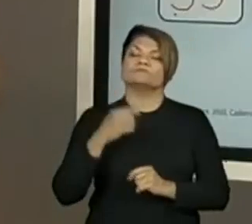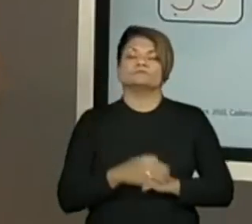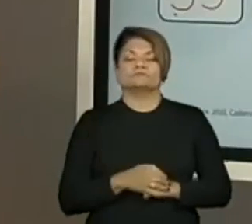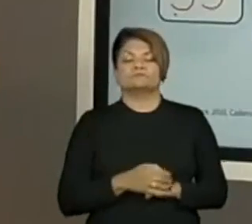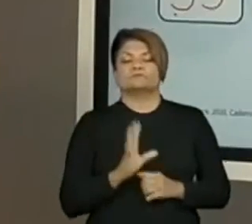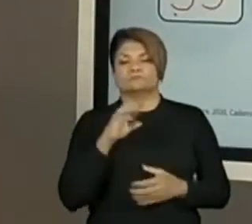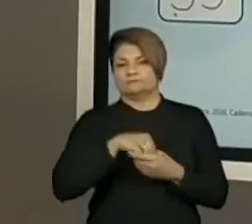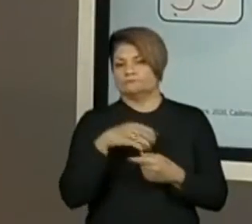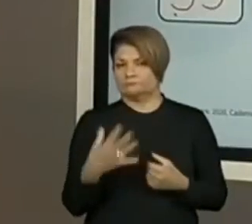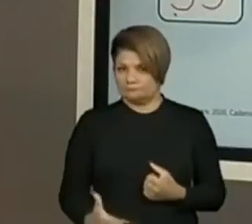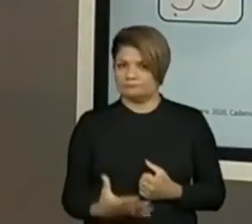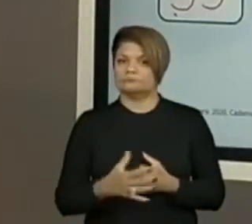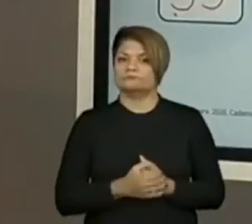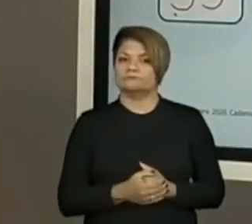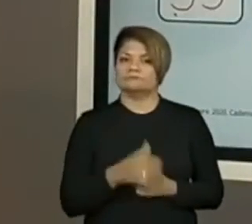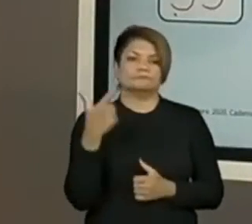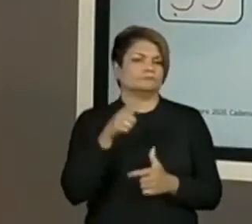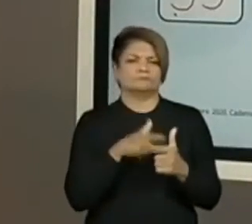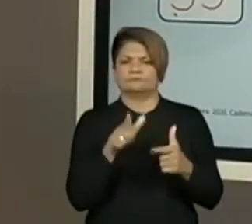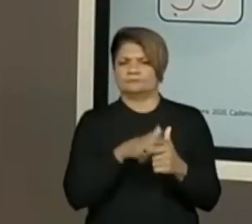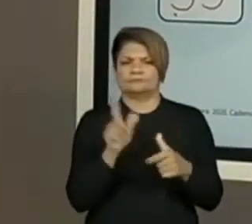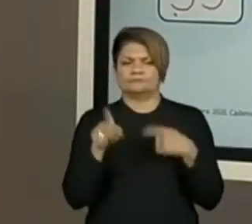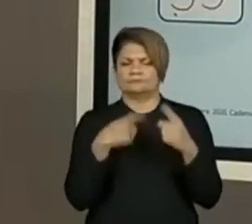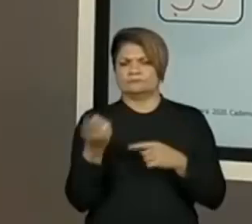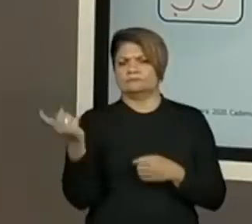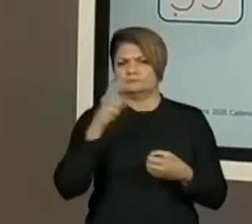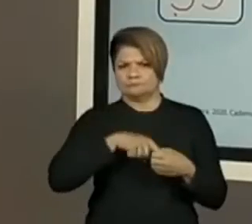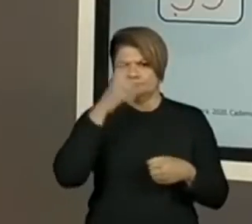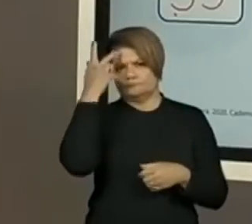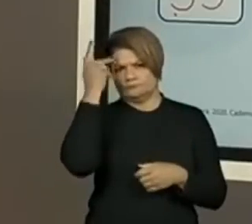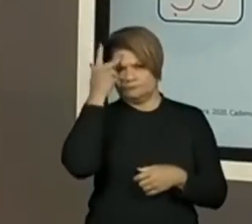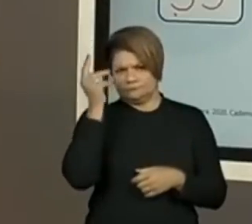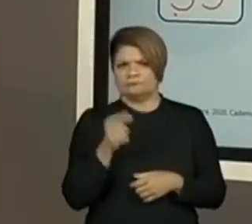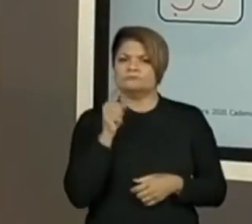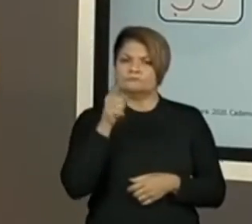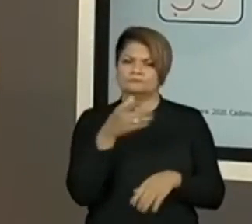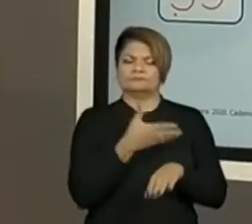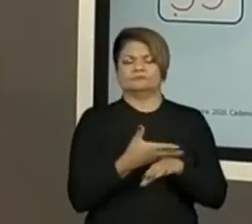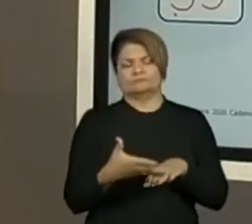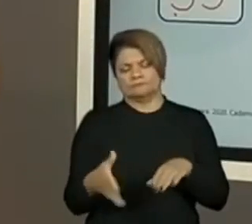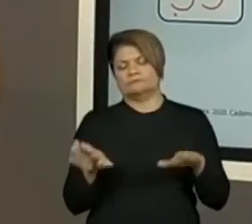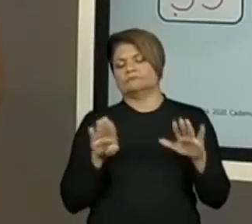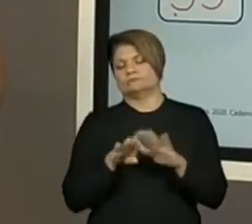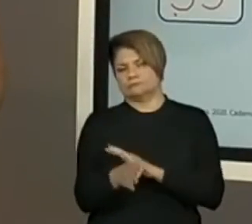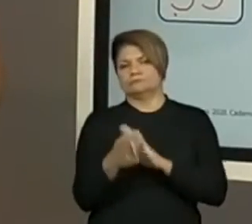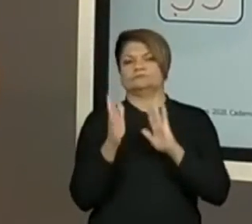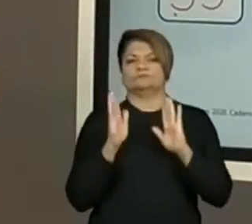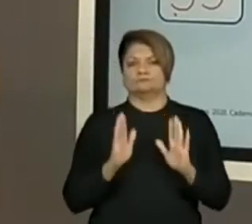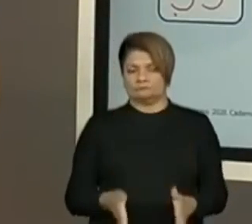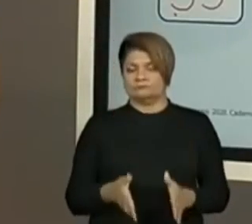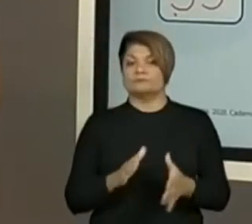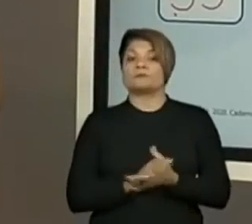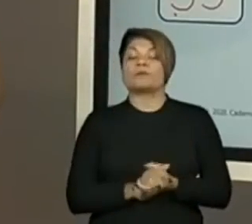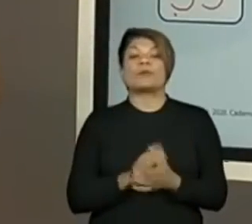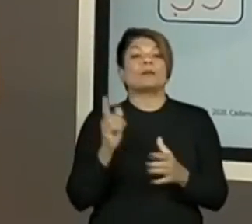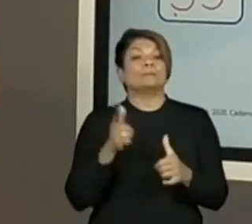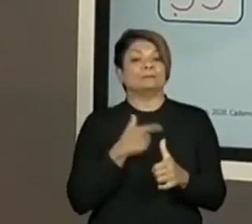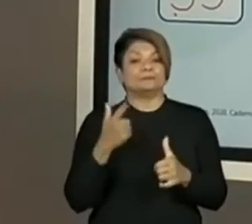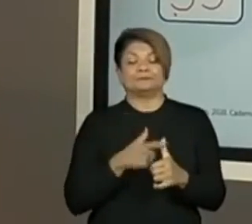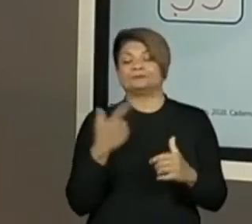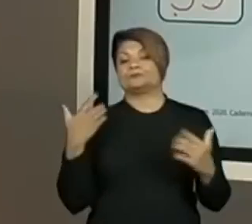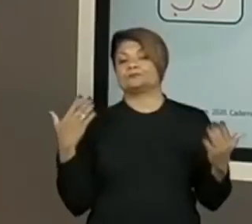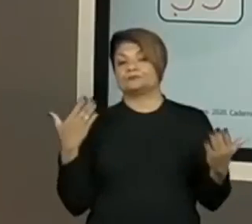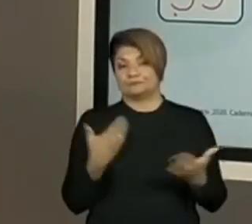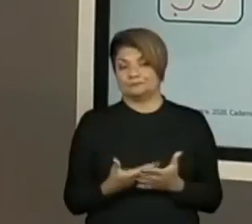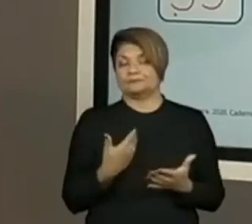mas não tem problema, depois volta tudo ao normal, como vocês já estavam acostumados. Na primeira aula, a